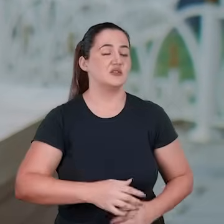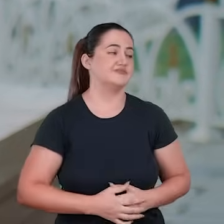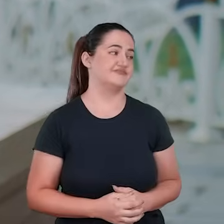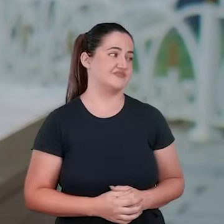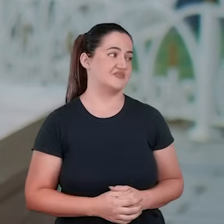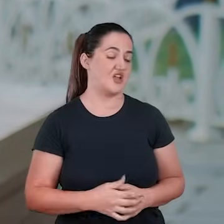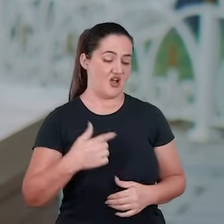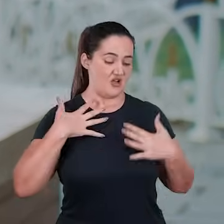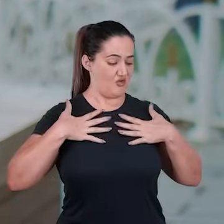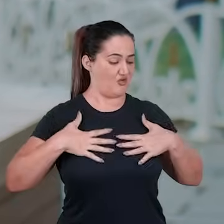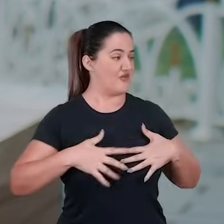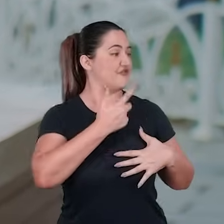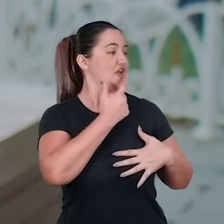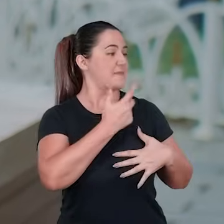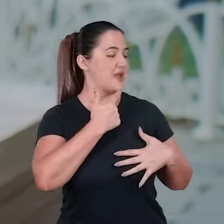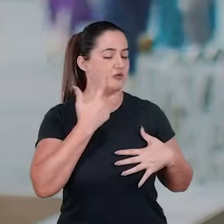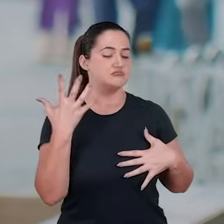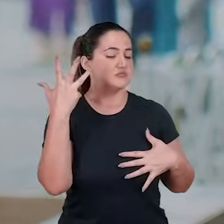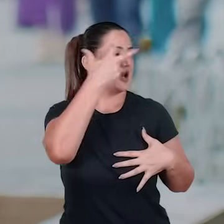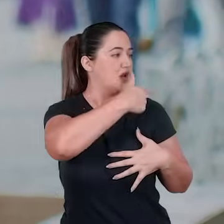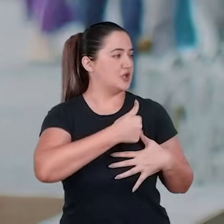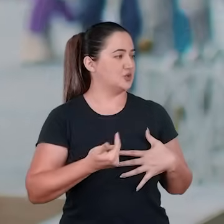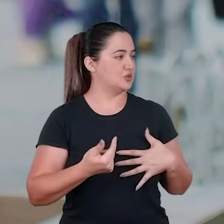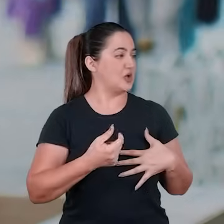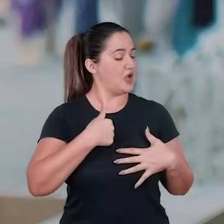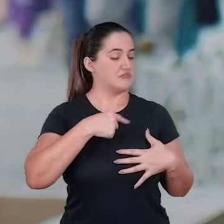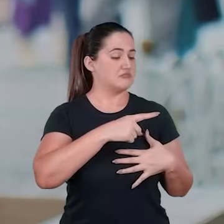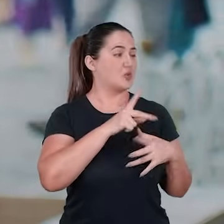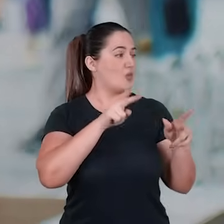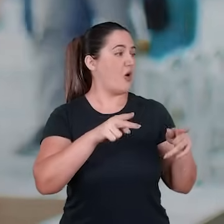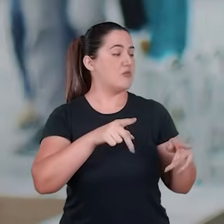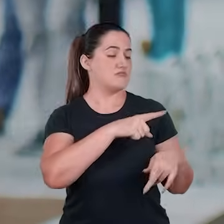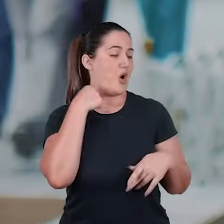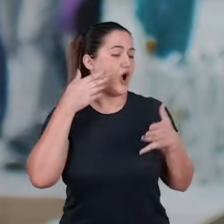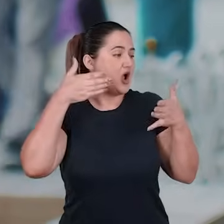a púrpura é a melhor mortalha. Se eu morrerei,